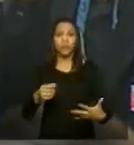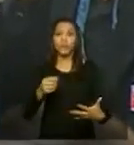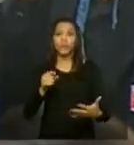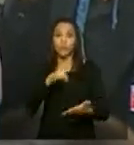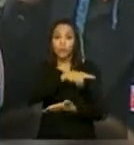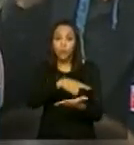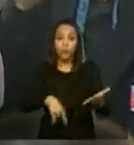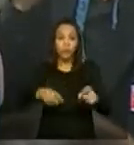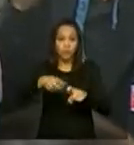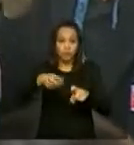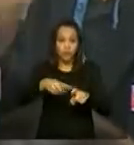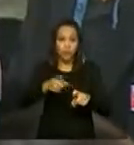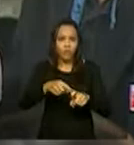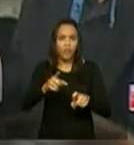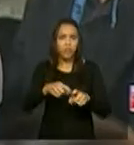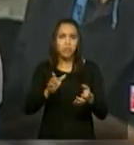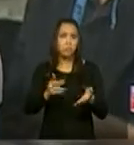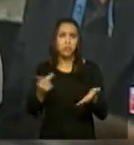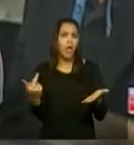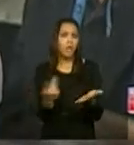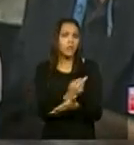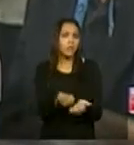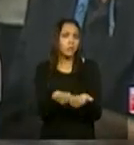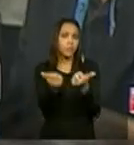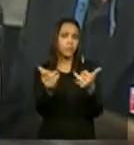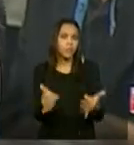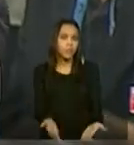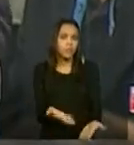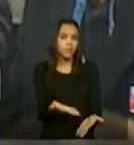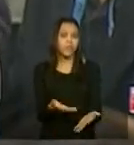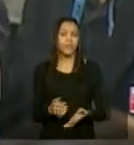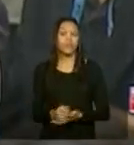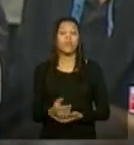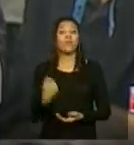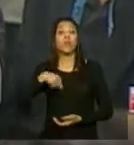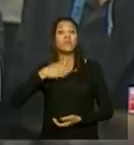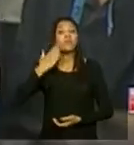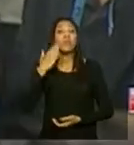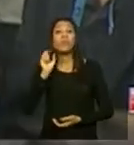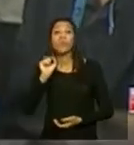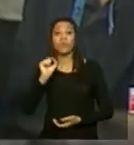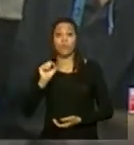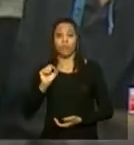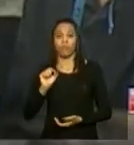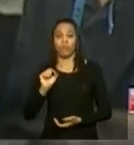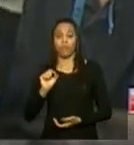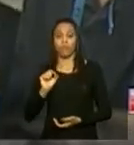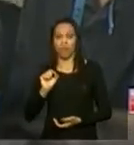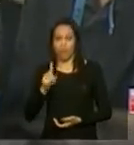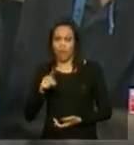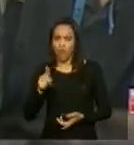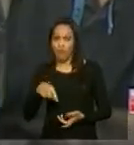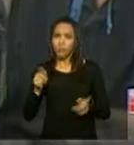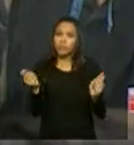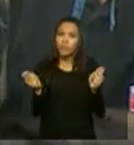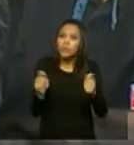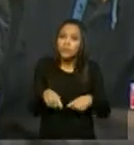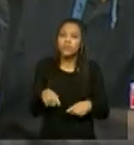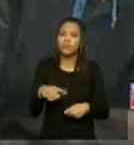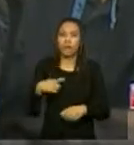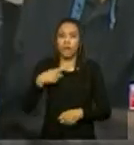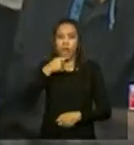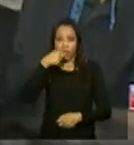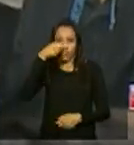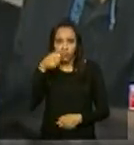posteriormente é o que nós queremos saber é é afinal é possível afirmar